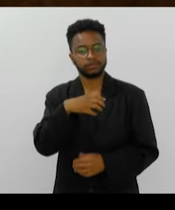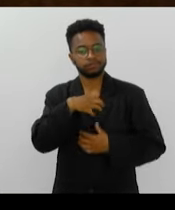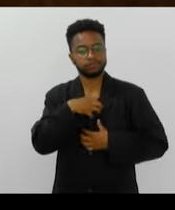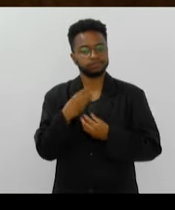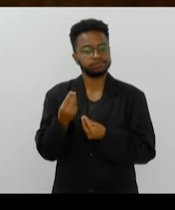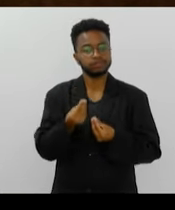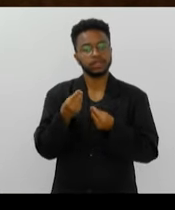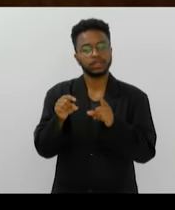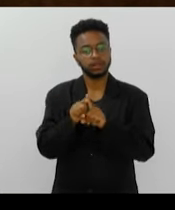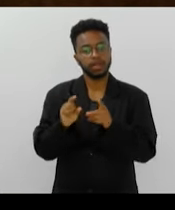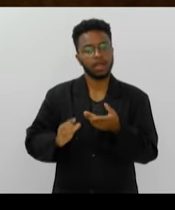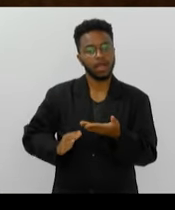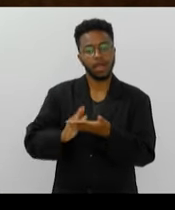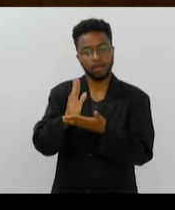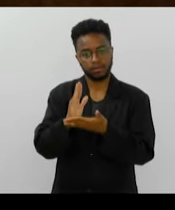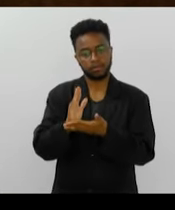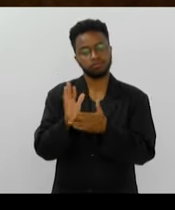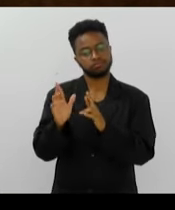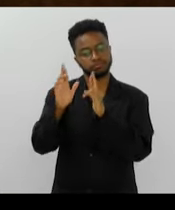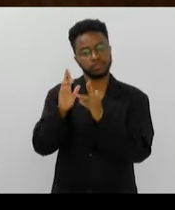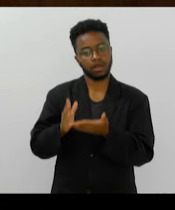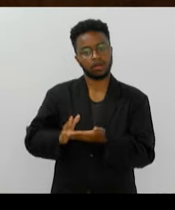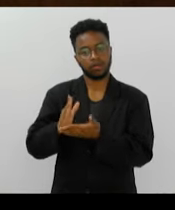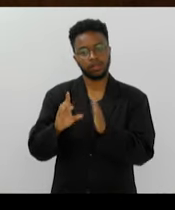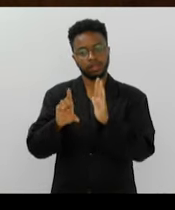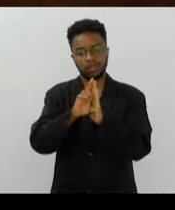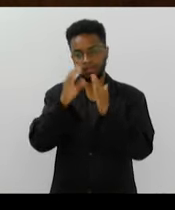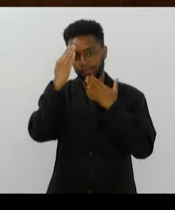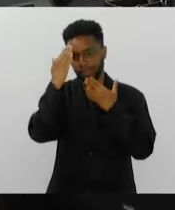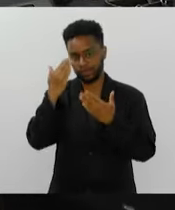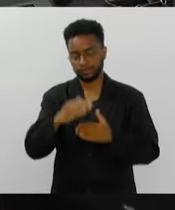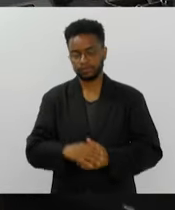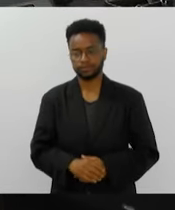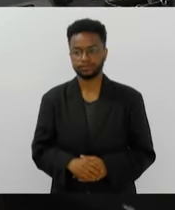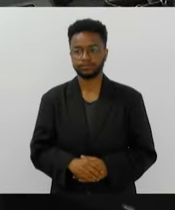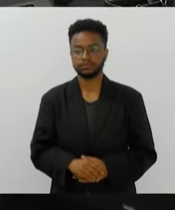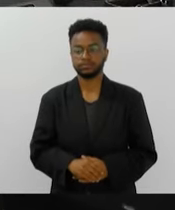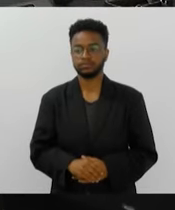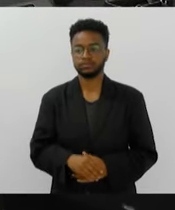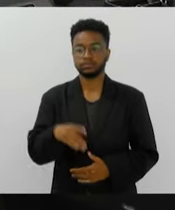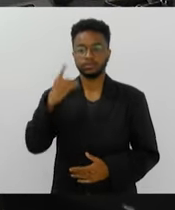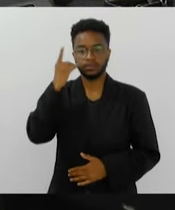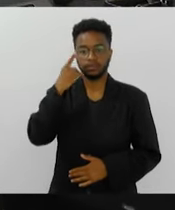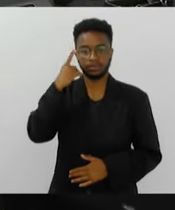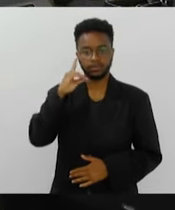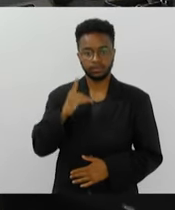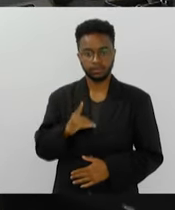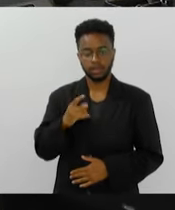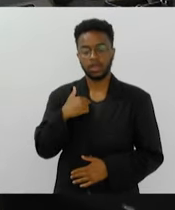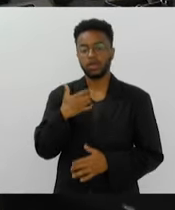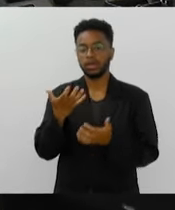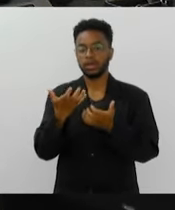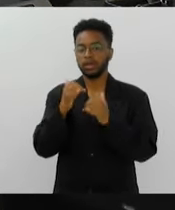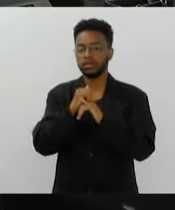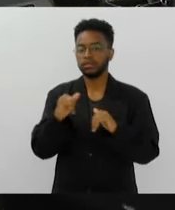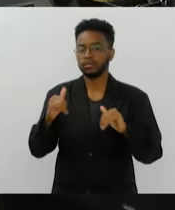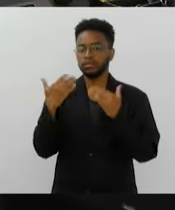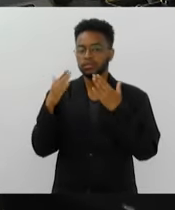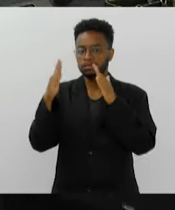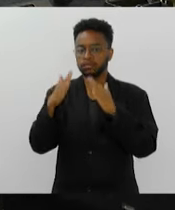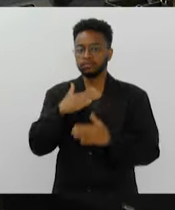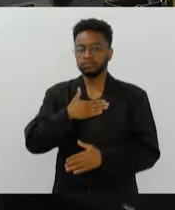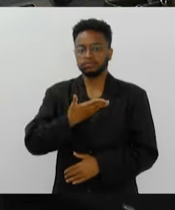S sancionará essa lei Muito obrigado deputada queria parabenizar minhas colegas